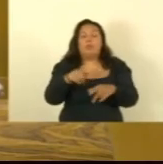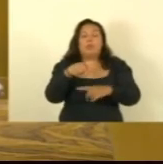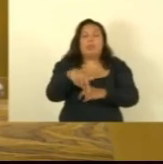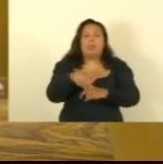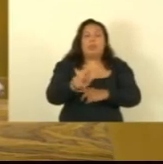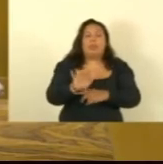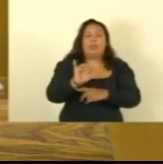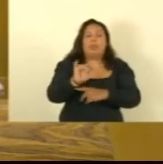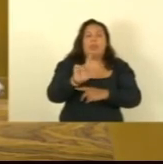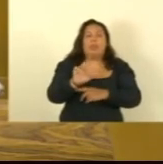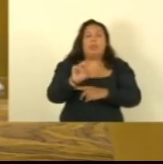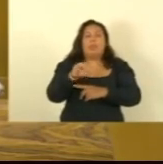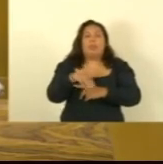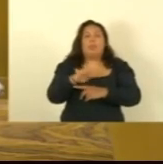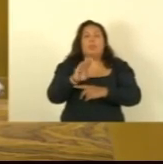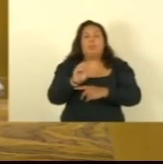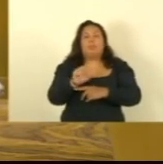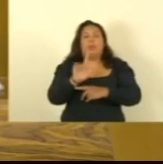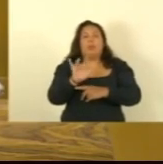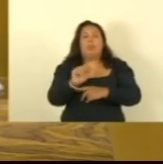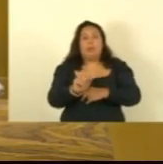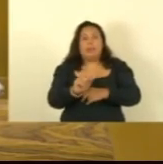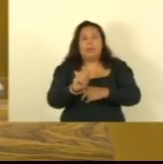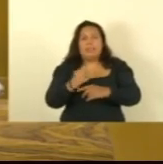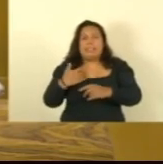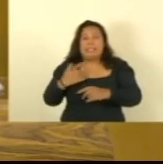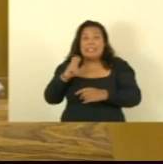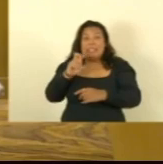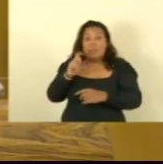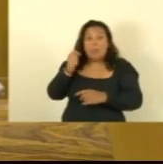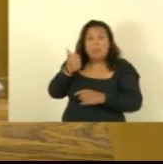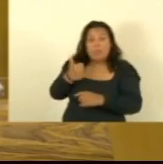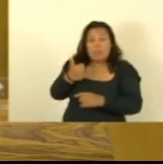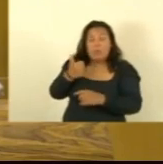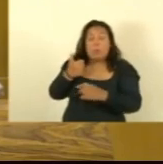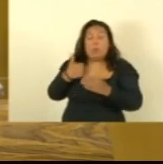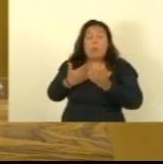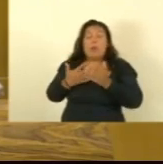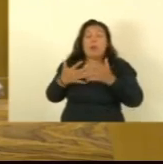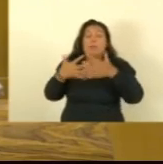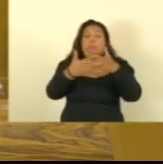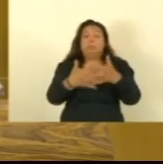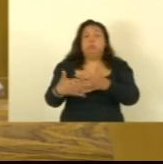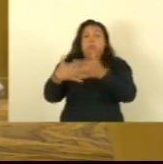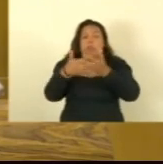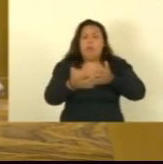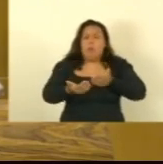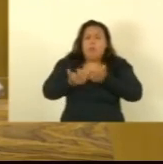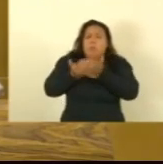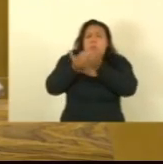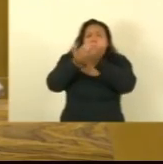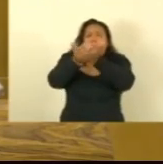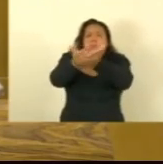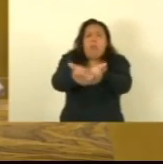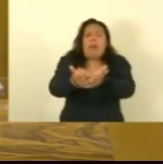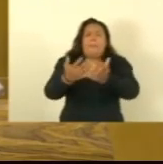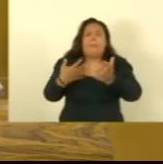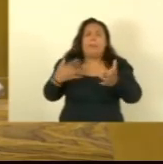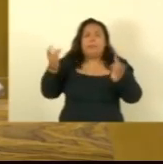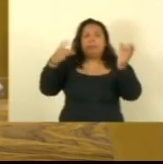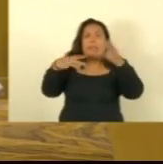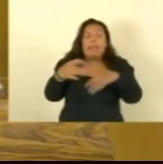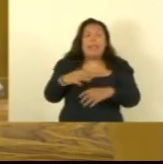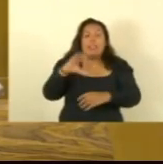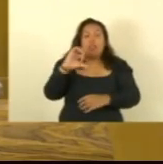tendo ido para lá 51 carretas de pavés e 9 de meio